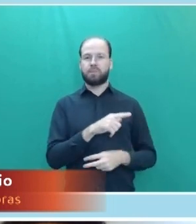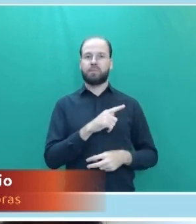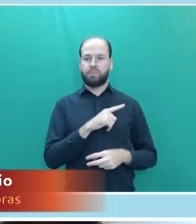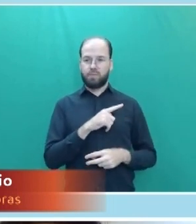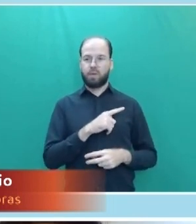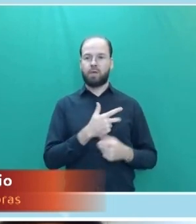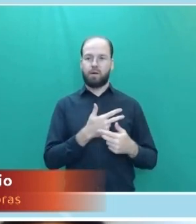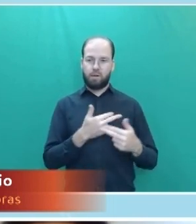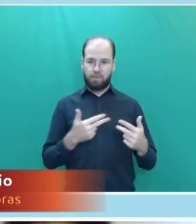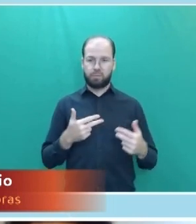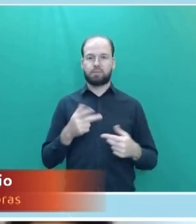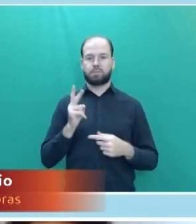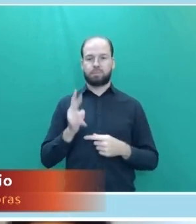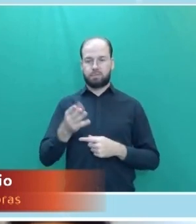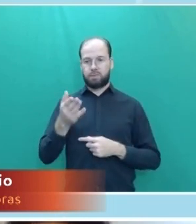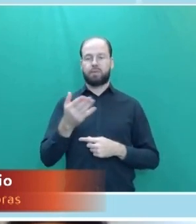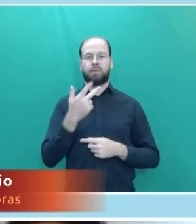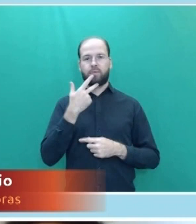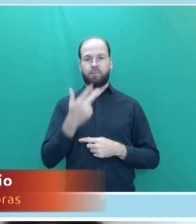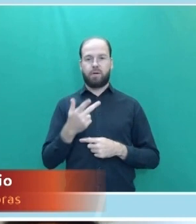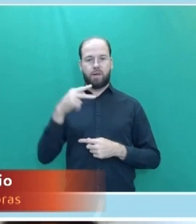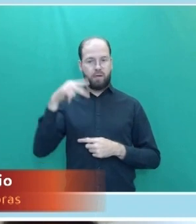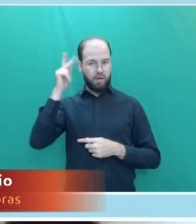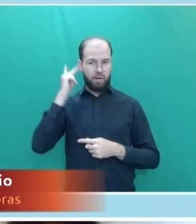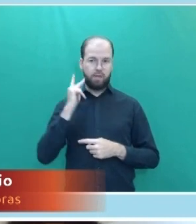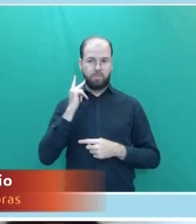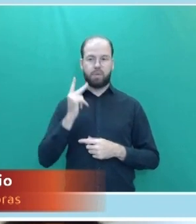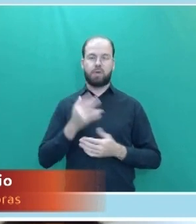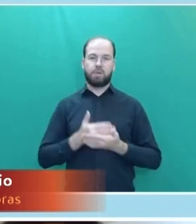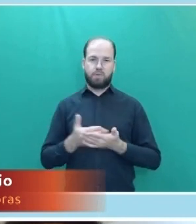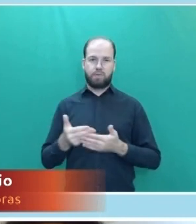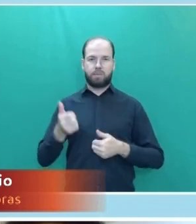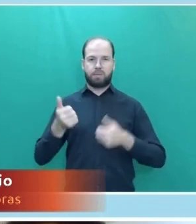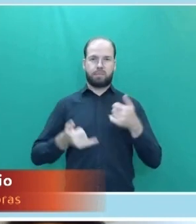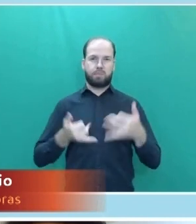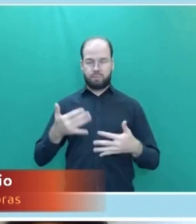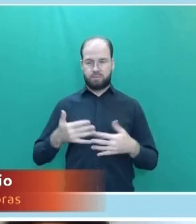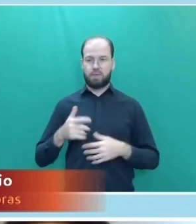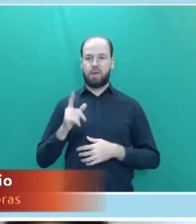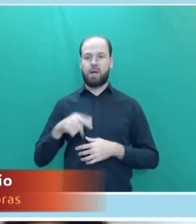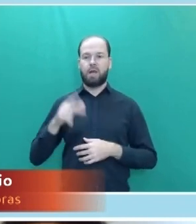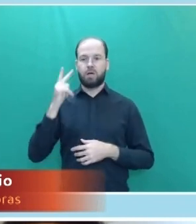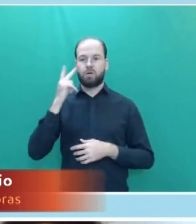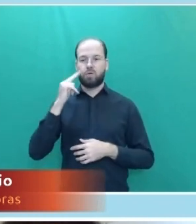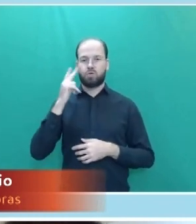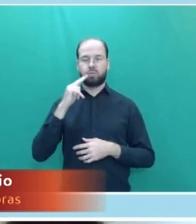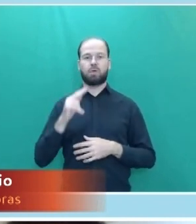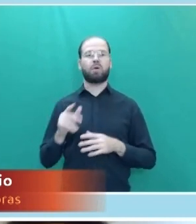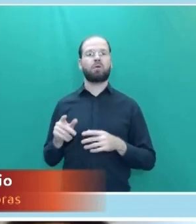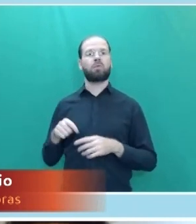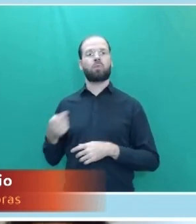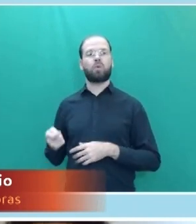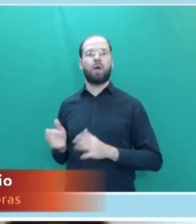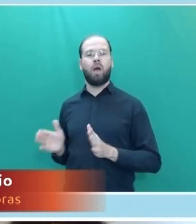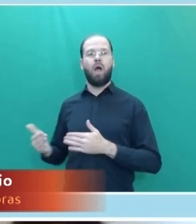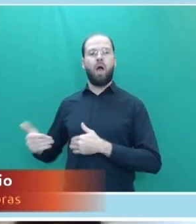né? Como você mesmo citou, Camila, no começo, né, que são onde geralmente as caixinhas LGBT se encaixam, né?